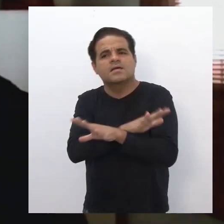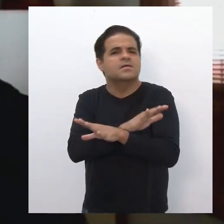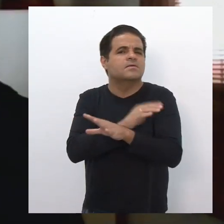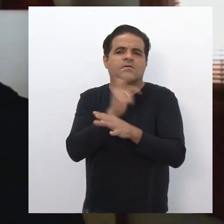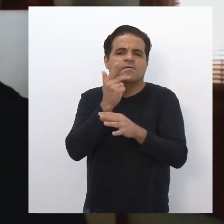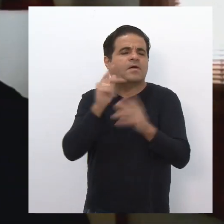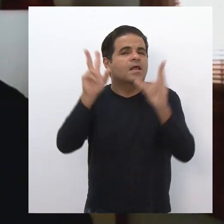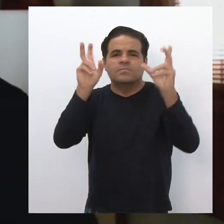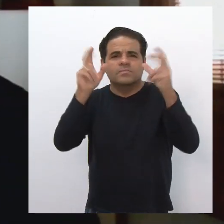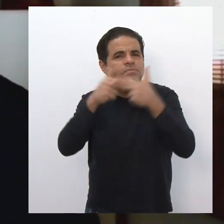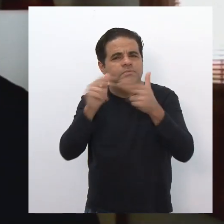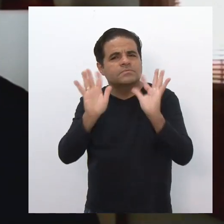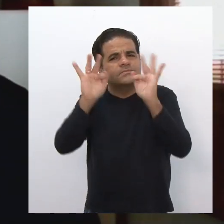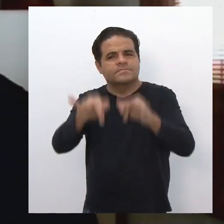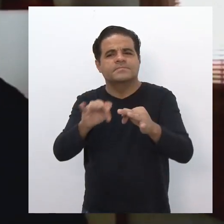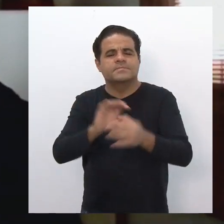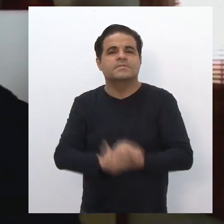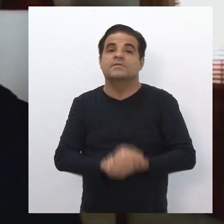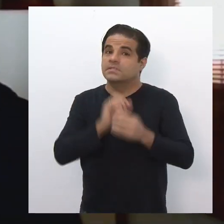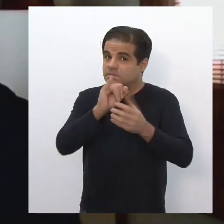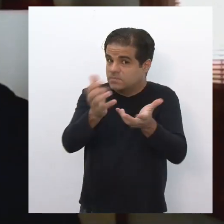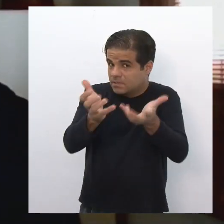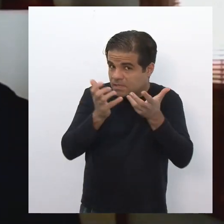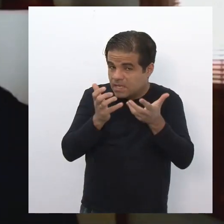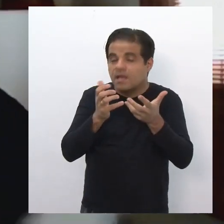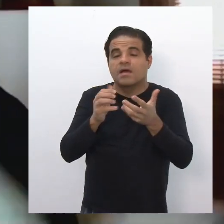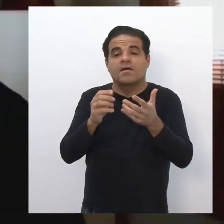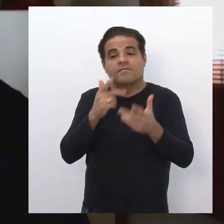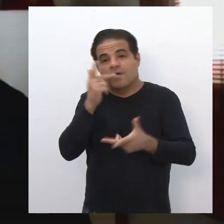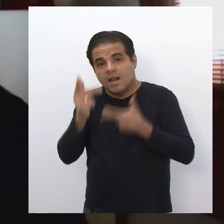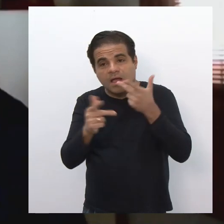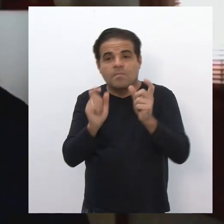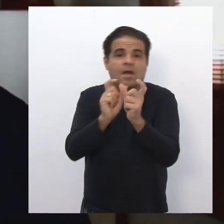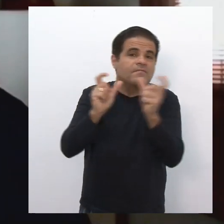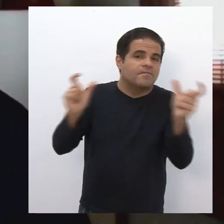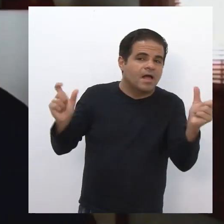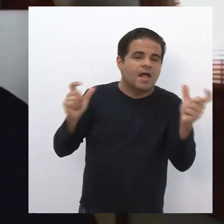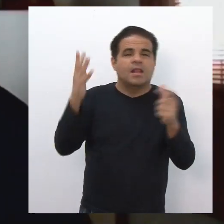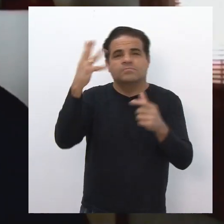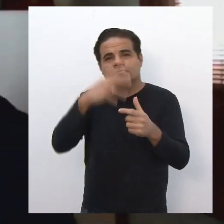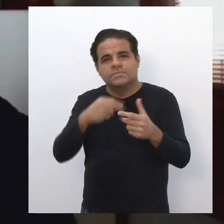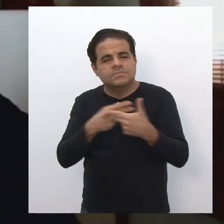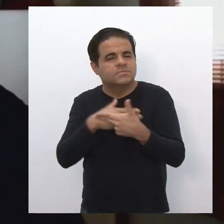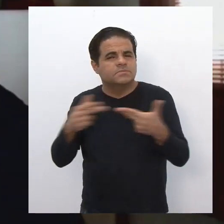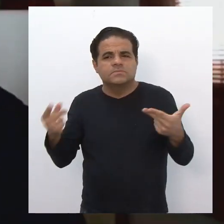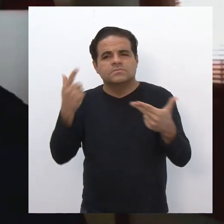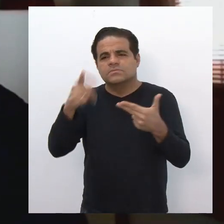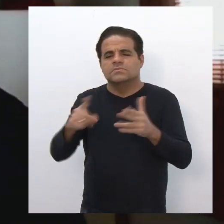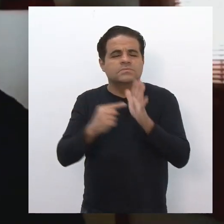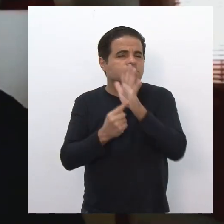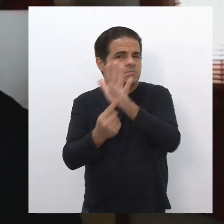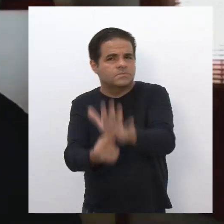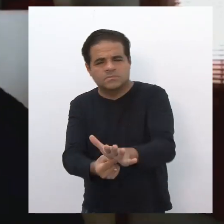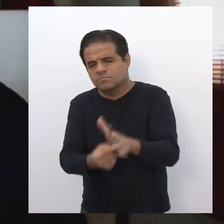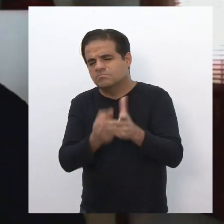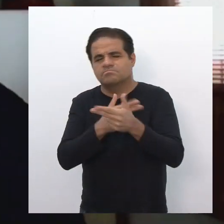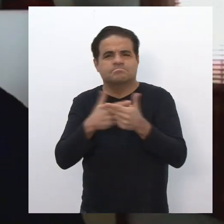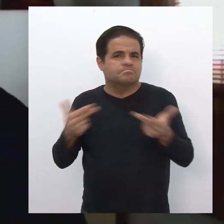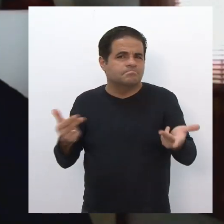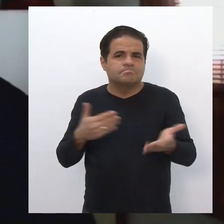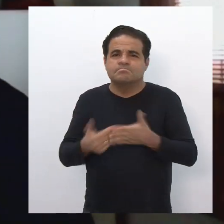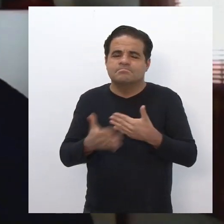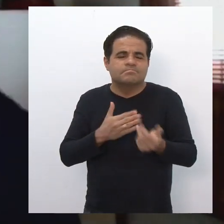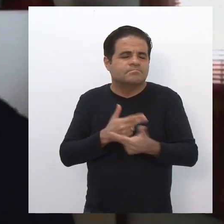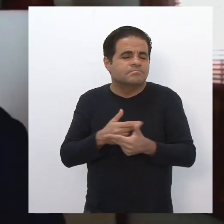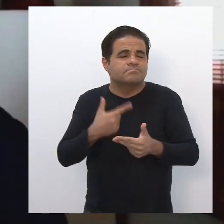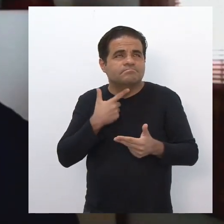as considerações finais. E se você quiser fazer alguma fala aí, fazer alguma outra indicação, alguma coisa